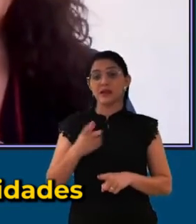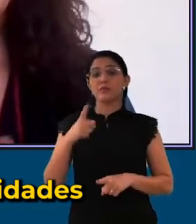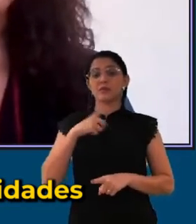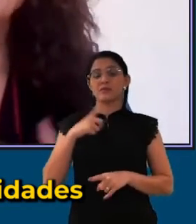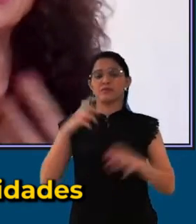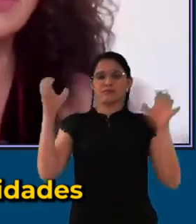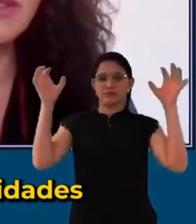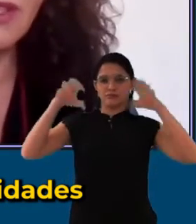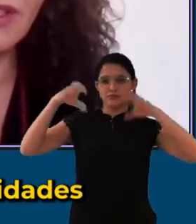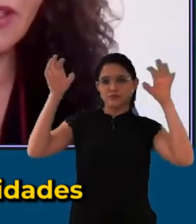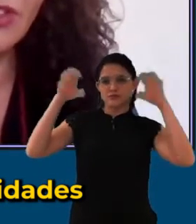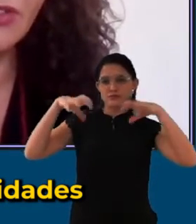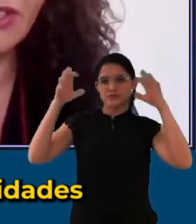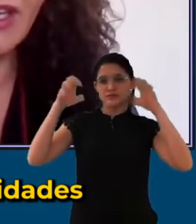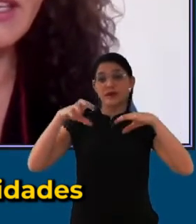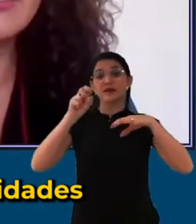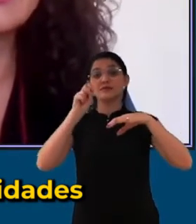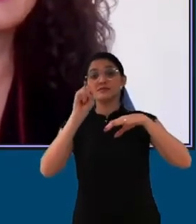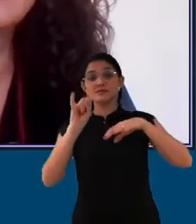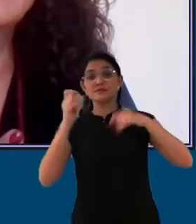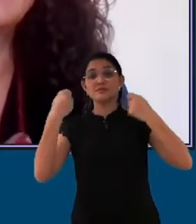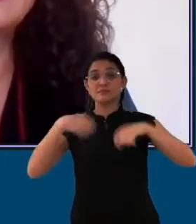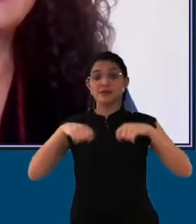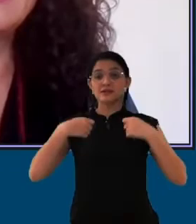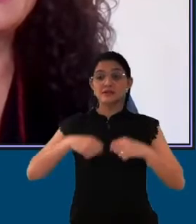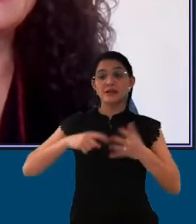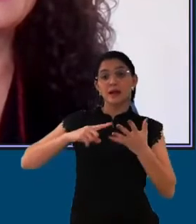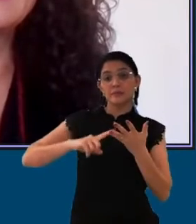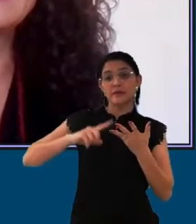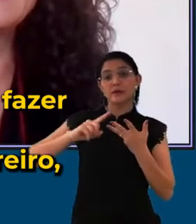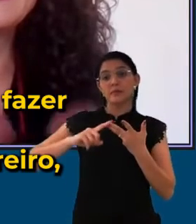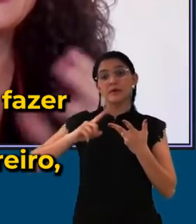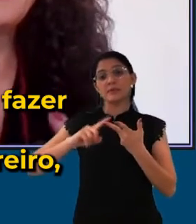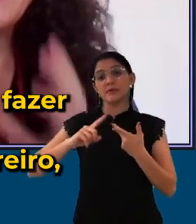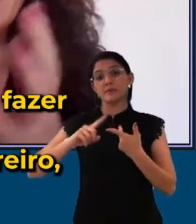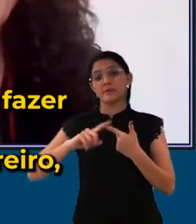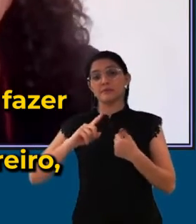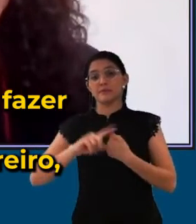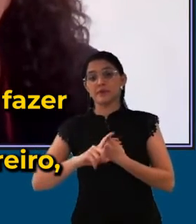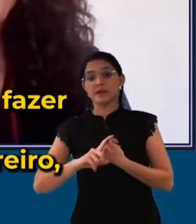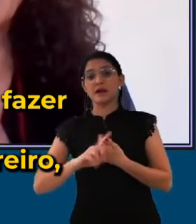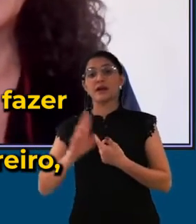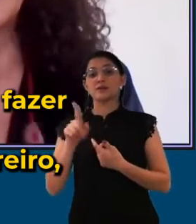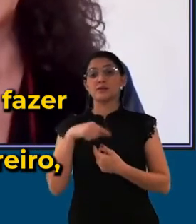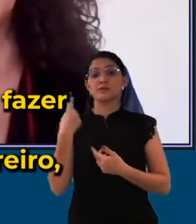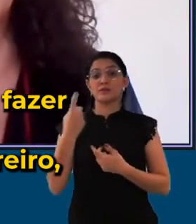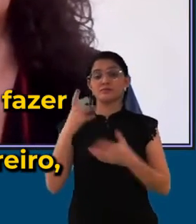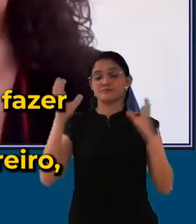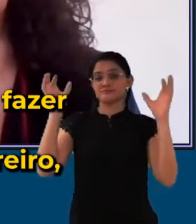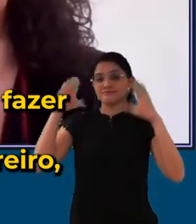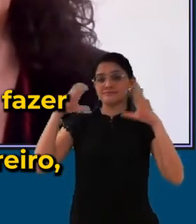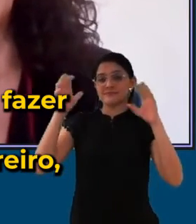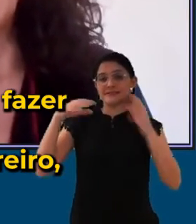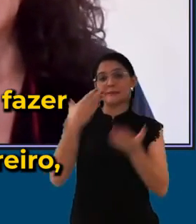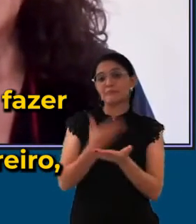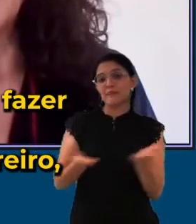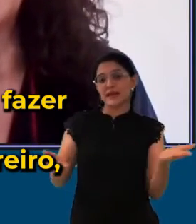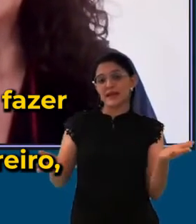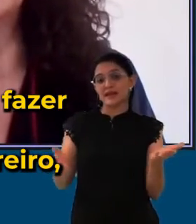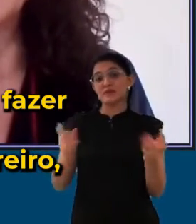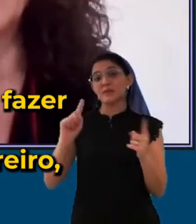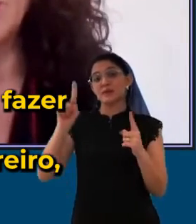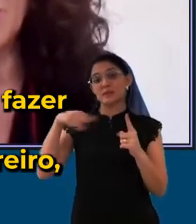precisarem fazer algumas atividades e a gente perder essa estação, porque para fazer audiência